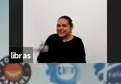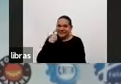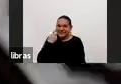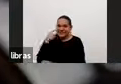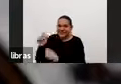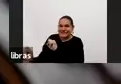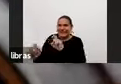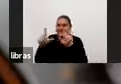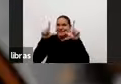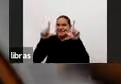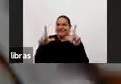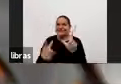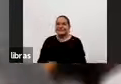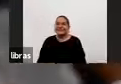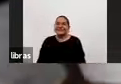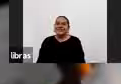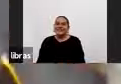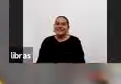Fernando.